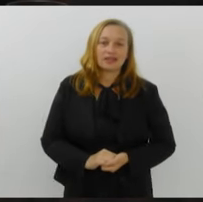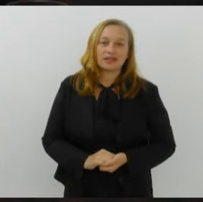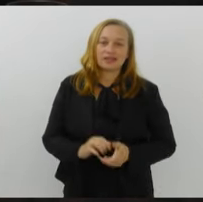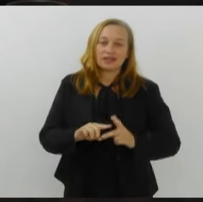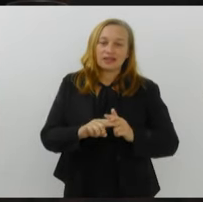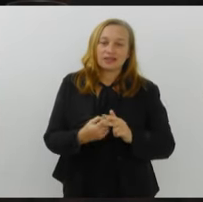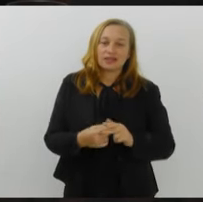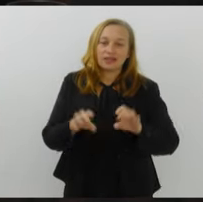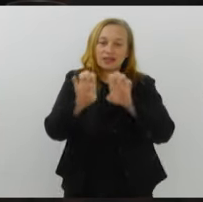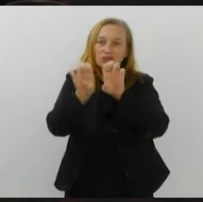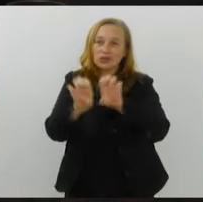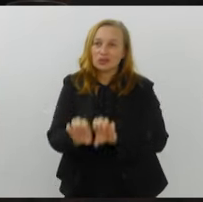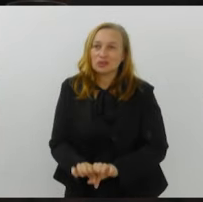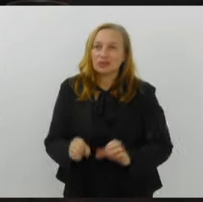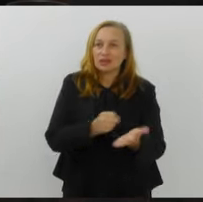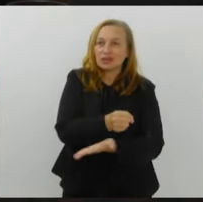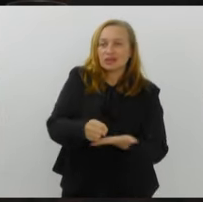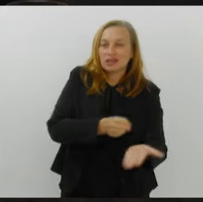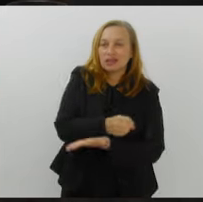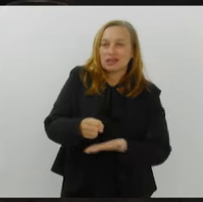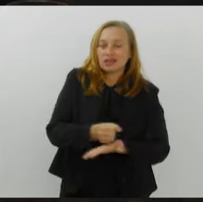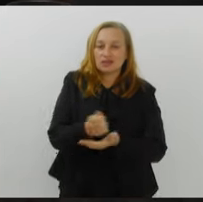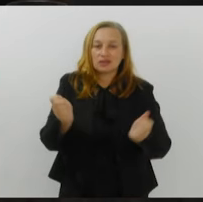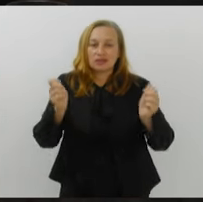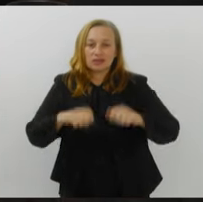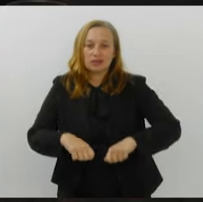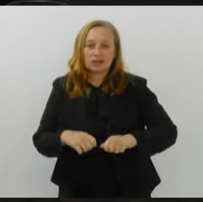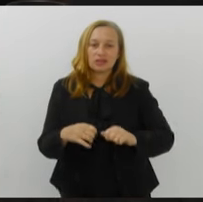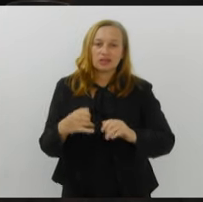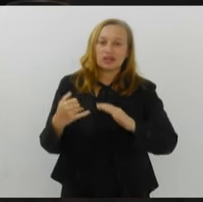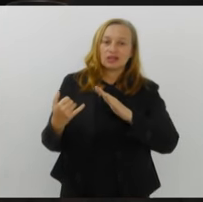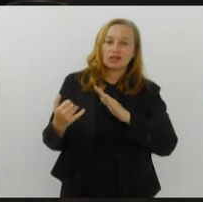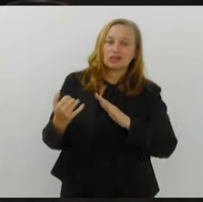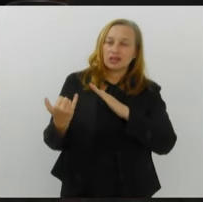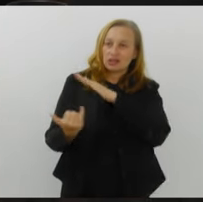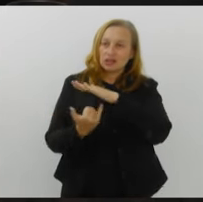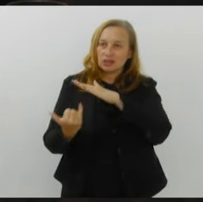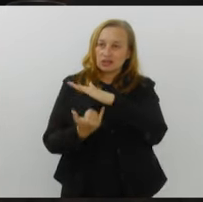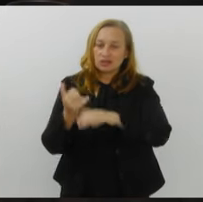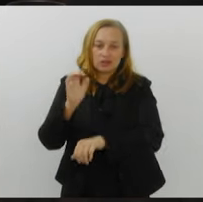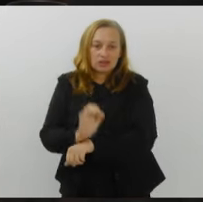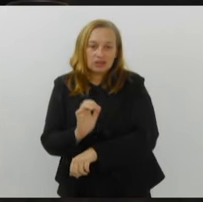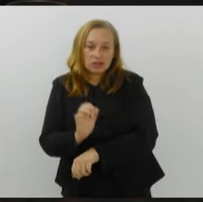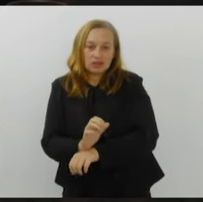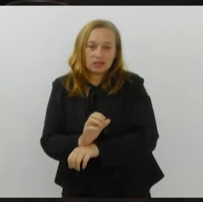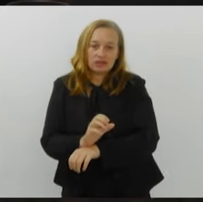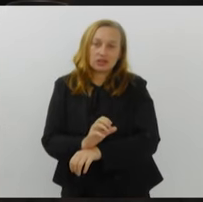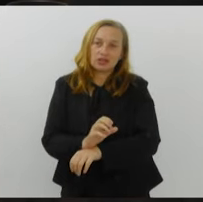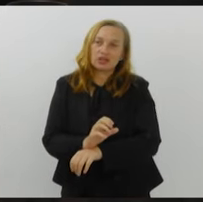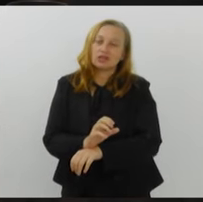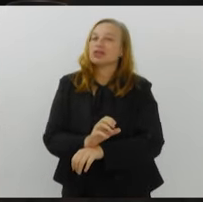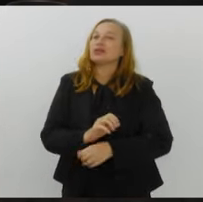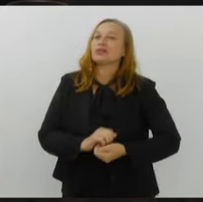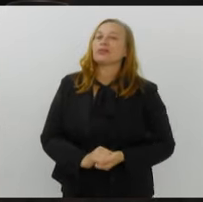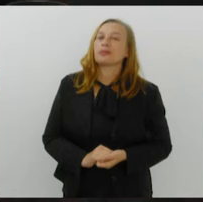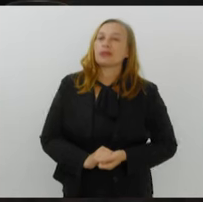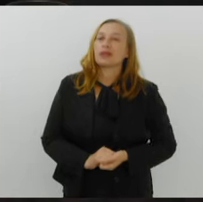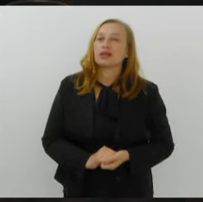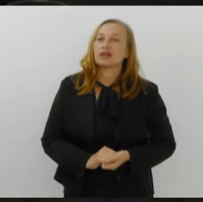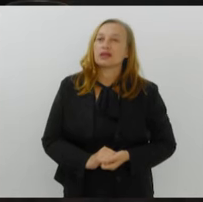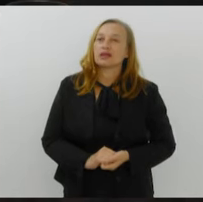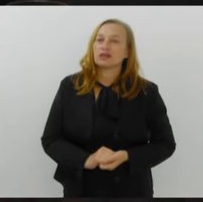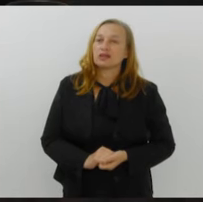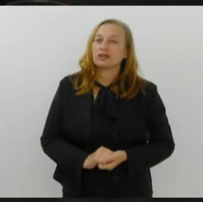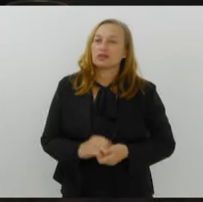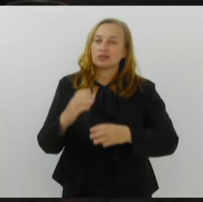da estrutura básica e competência do Instituto Estadual de Engenharia e Arquitetura, IEA, instituída